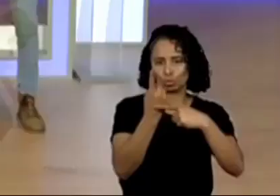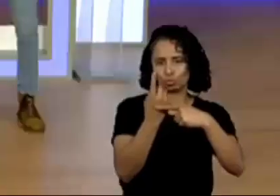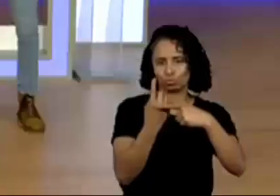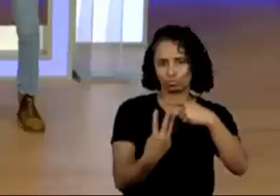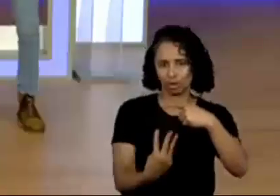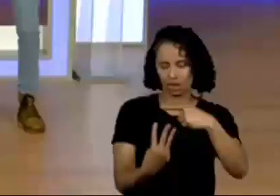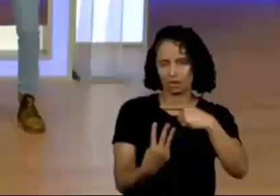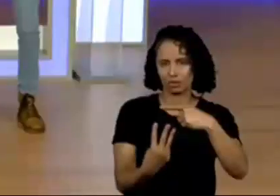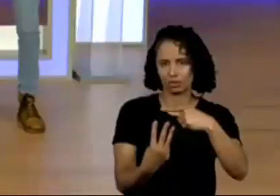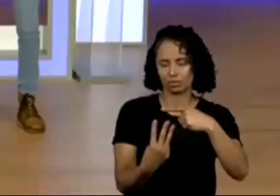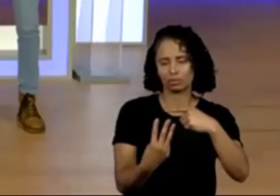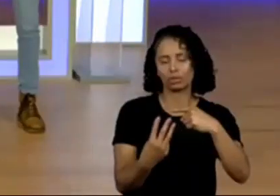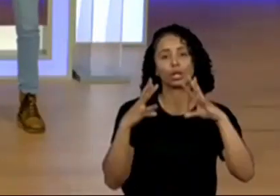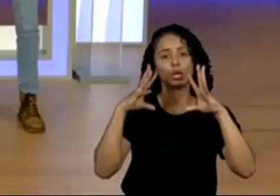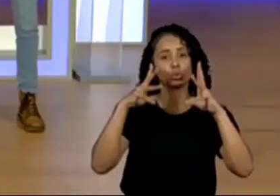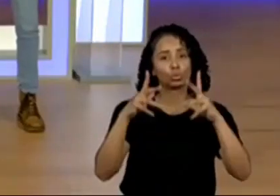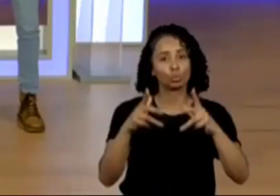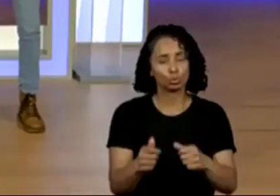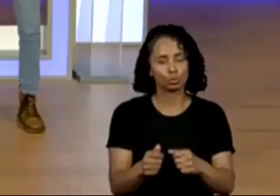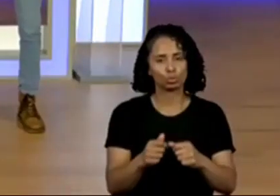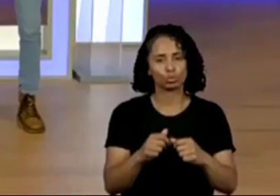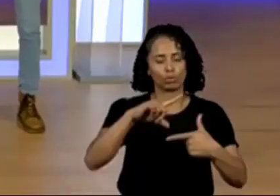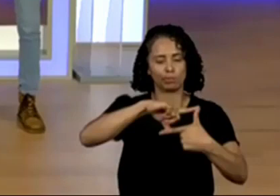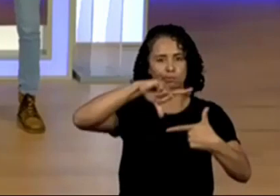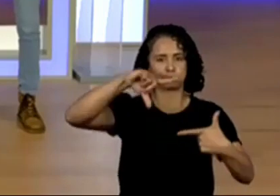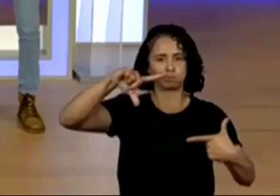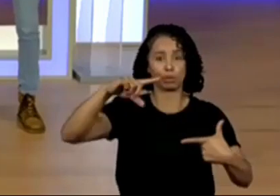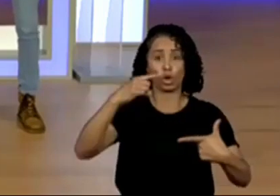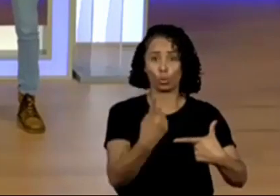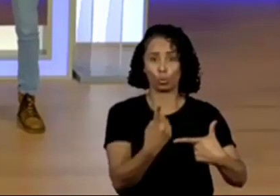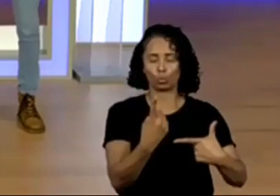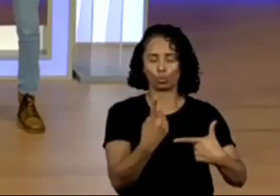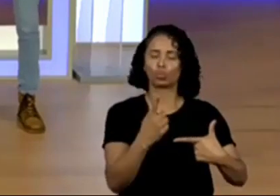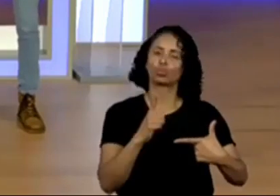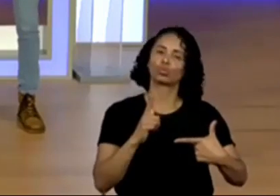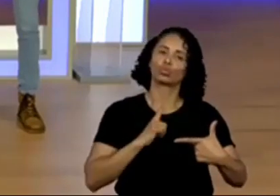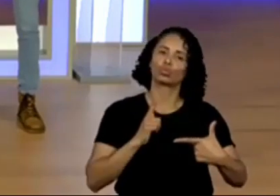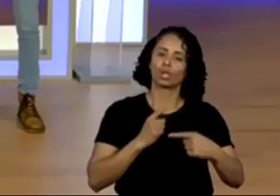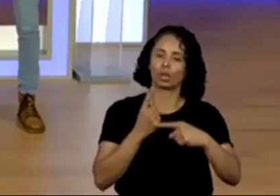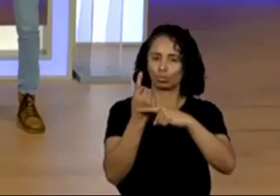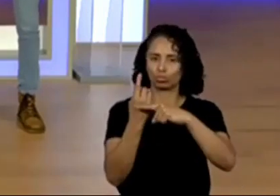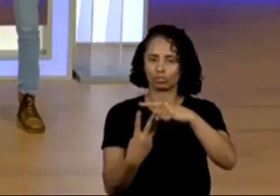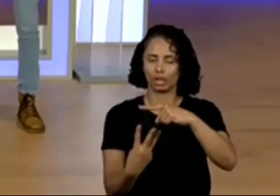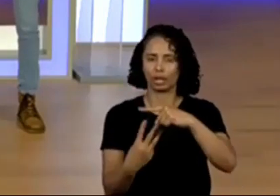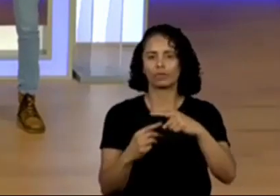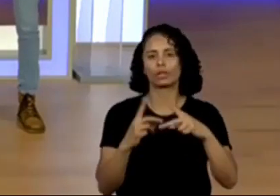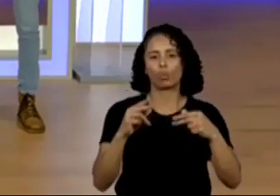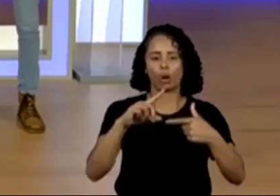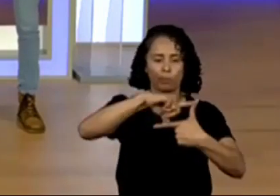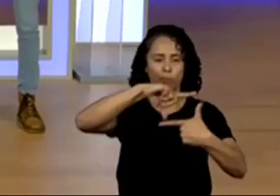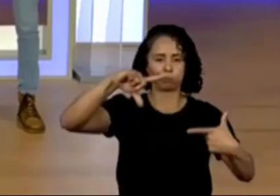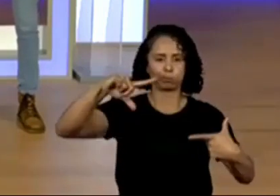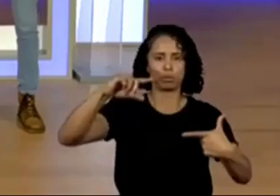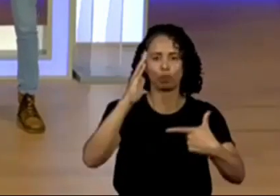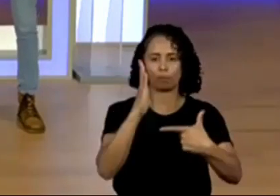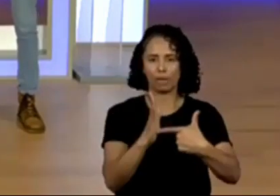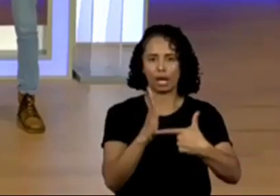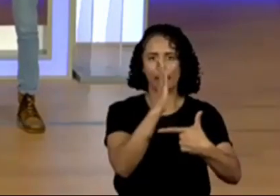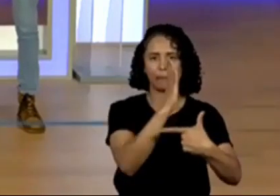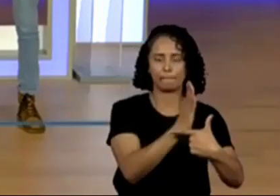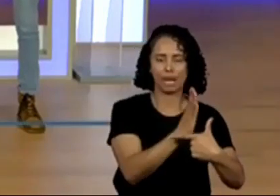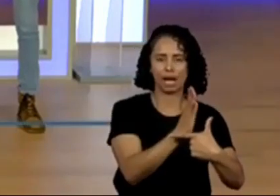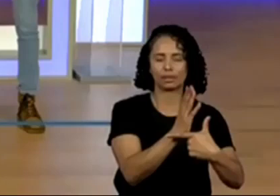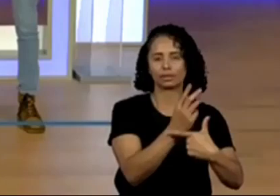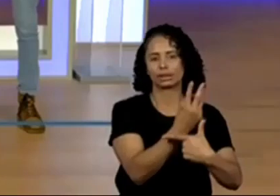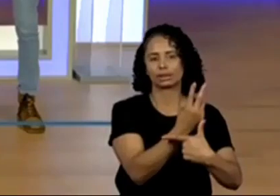terça parte de um inteiro é dividir em 3 partes iguais. Acho que é uma coisa que nós temos que ressaltar, colocar